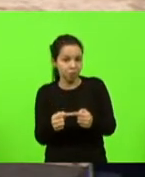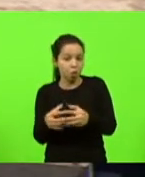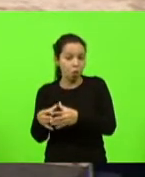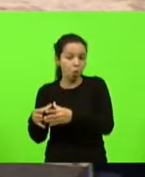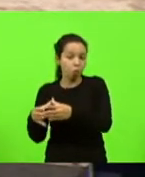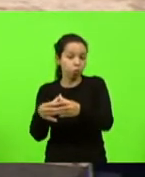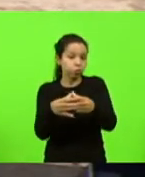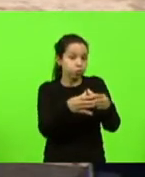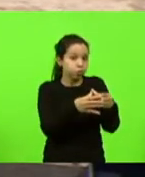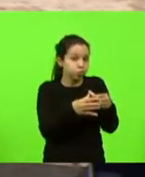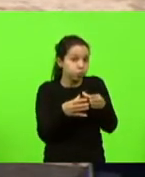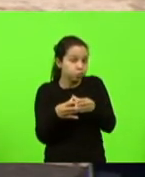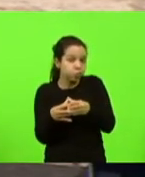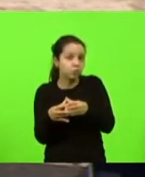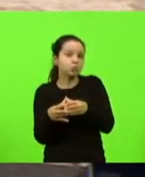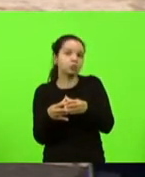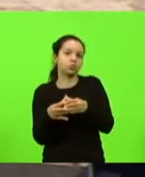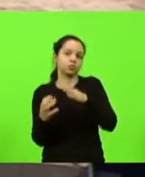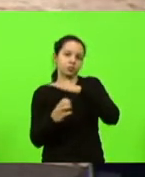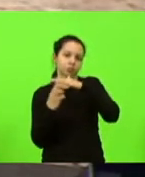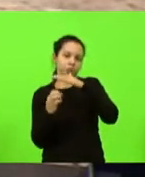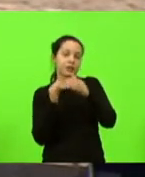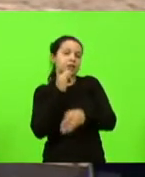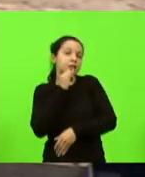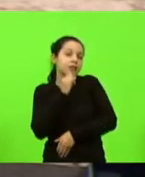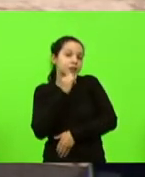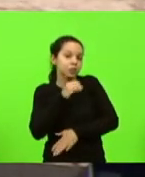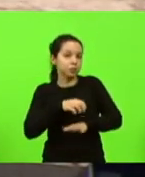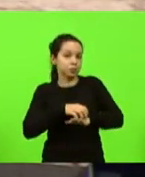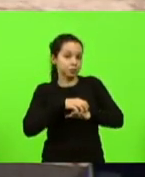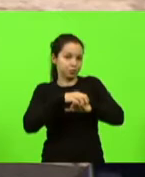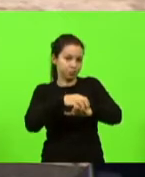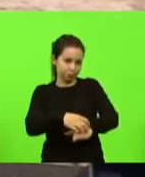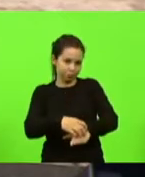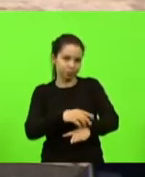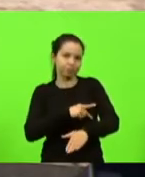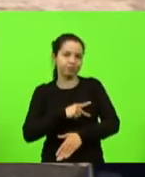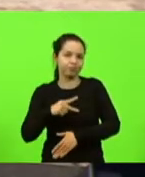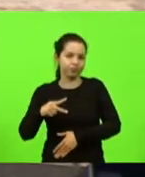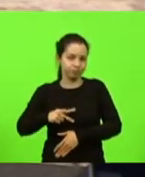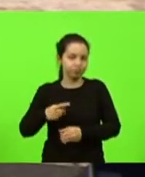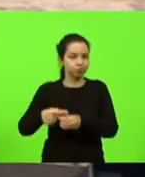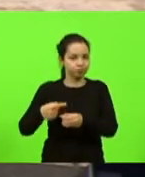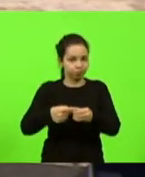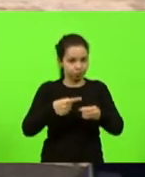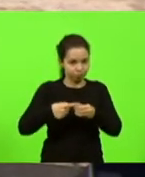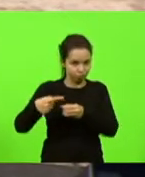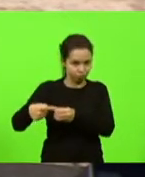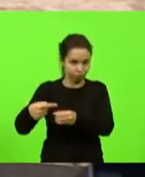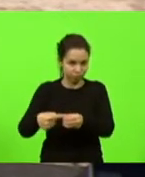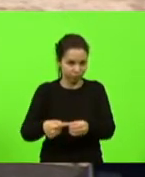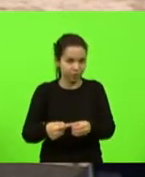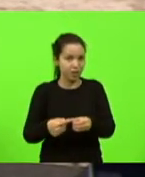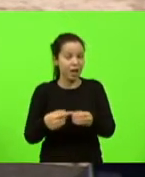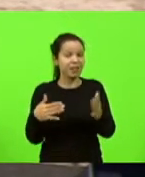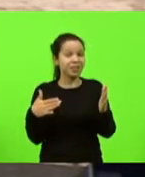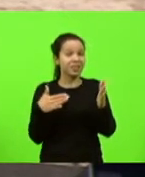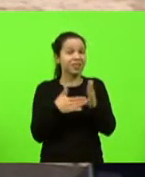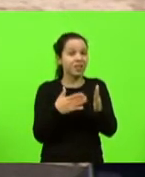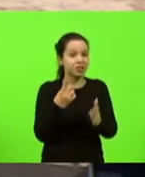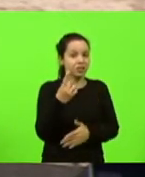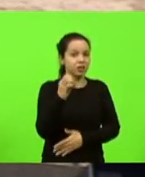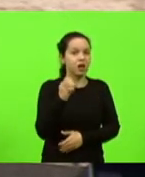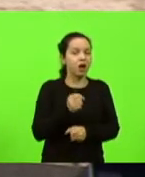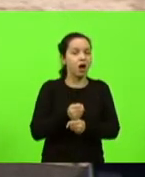exemplo do transporte coletivo municipal e intermunicipal, que vai até 10 anos para pagar, com